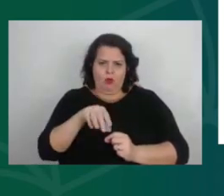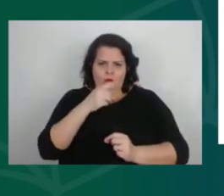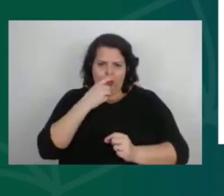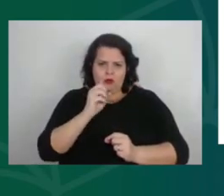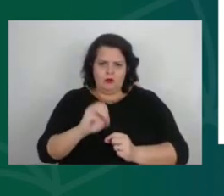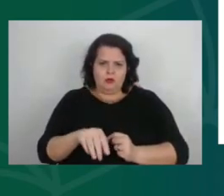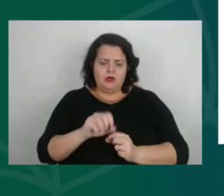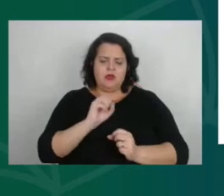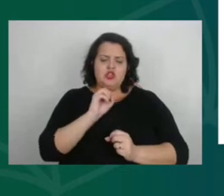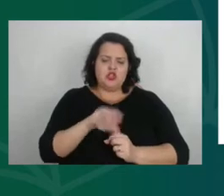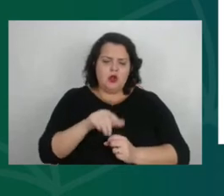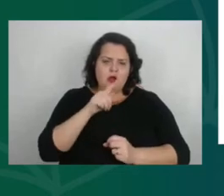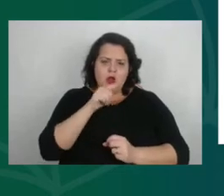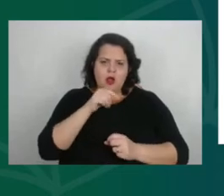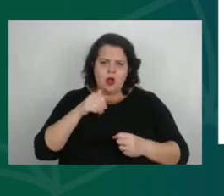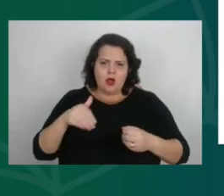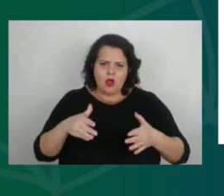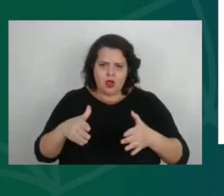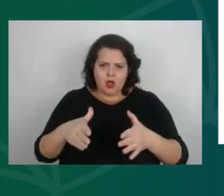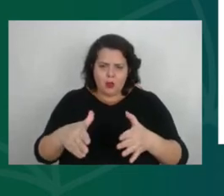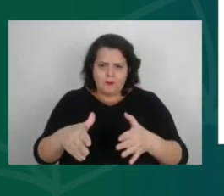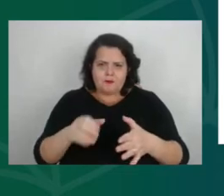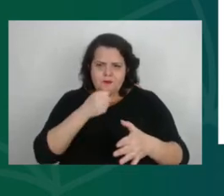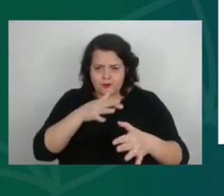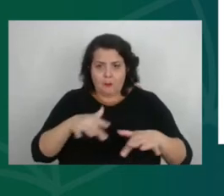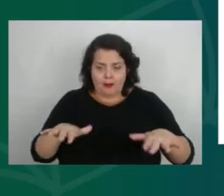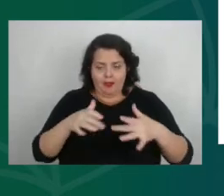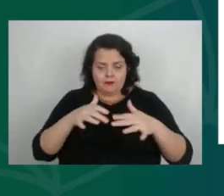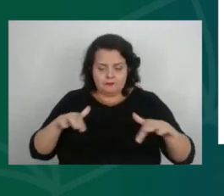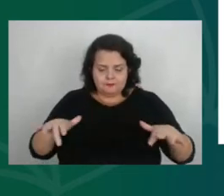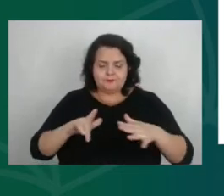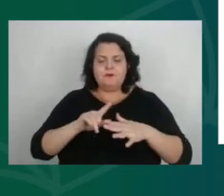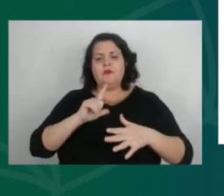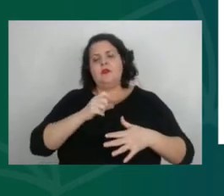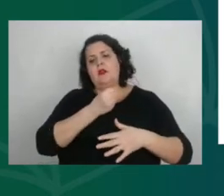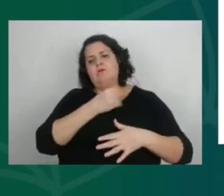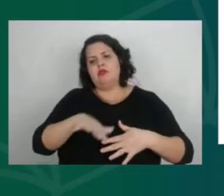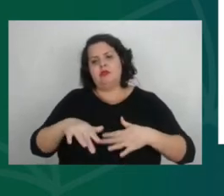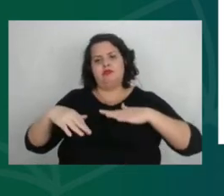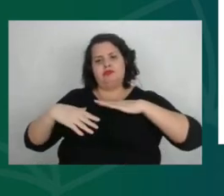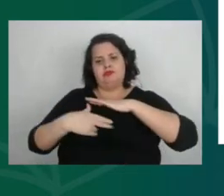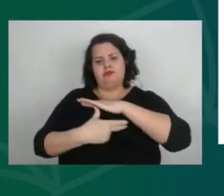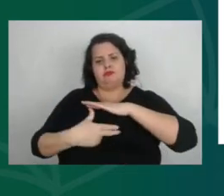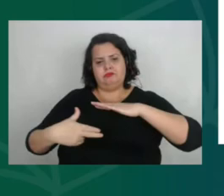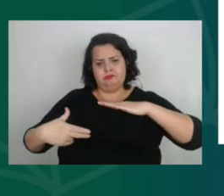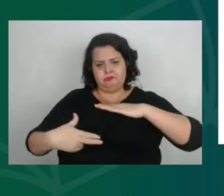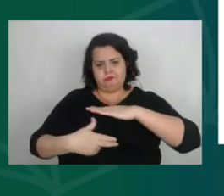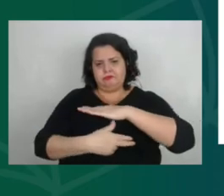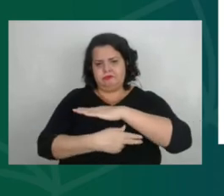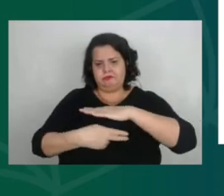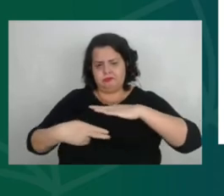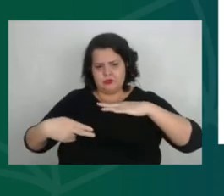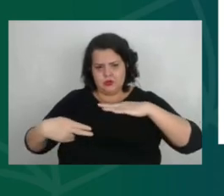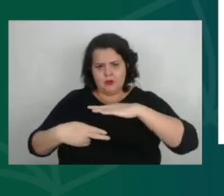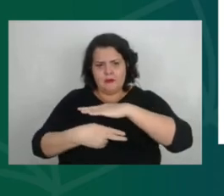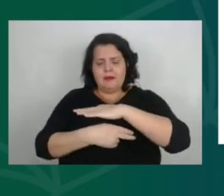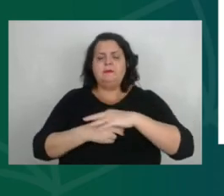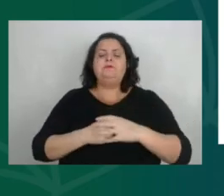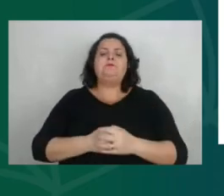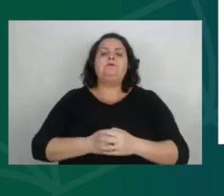é lançado no meio ambiente, né, no nosso caso, nos nossos oceanos, ele é lançado ali no emissário, onde nós